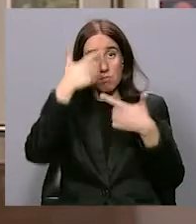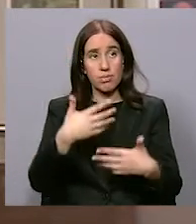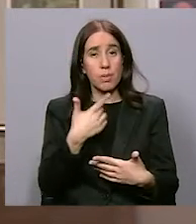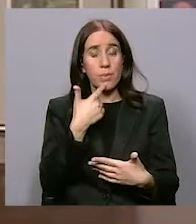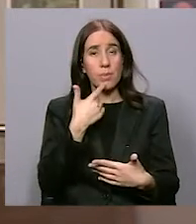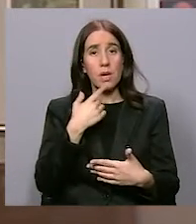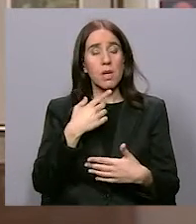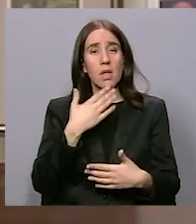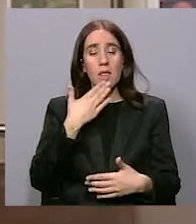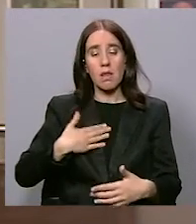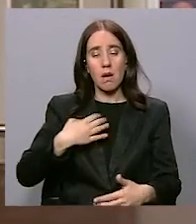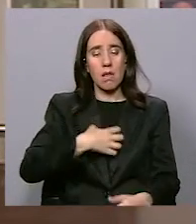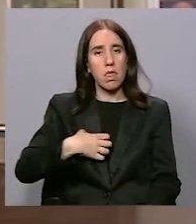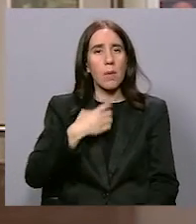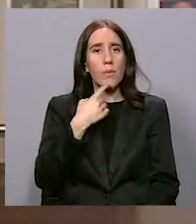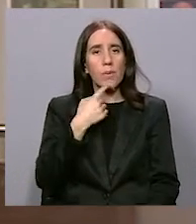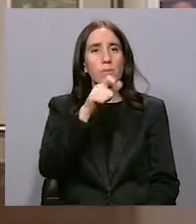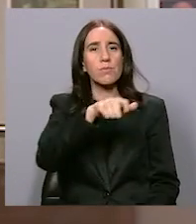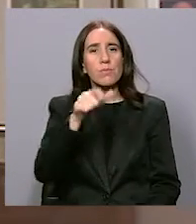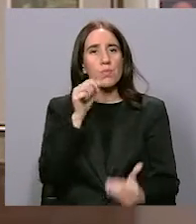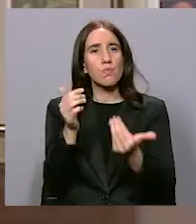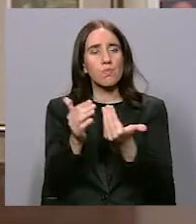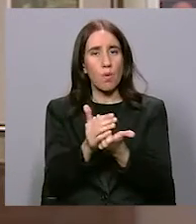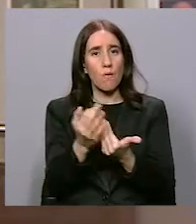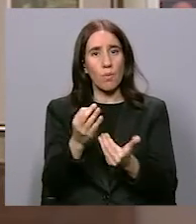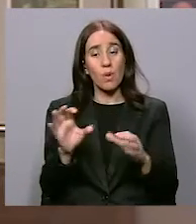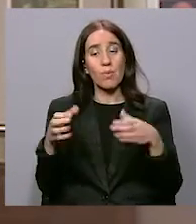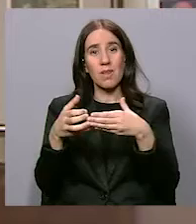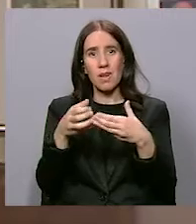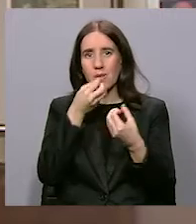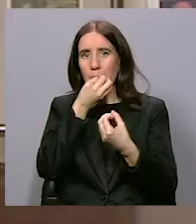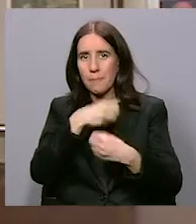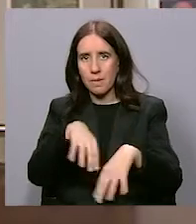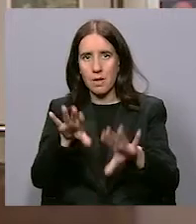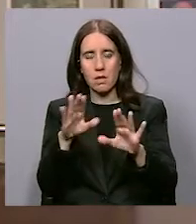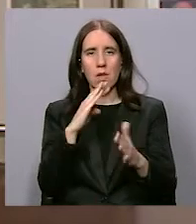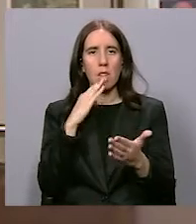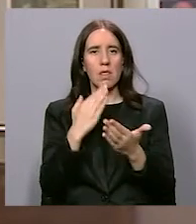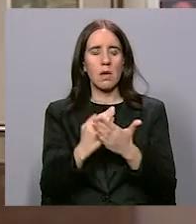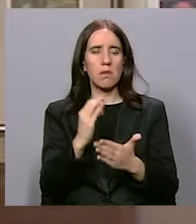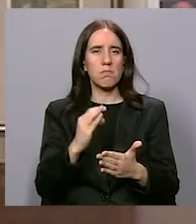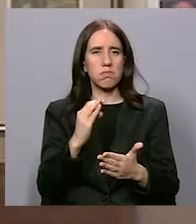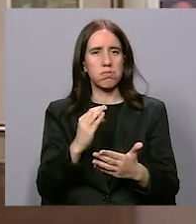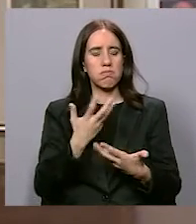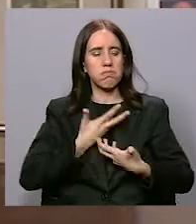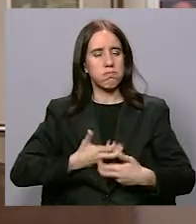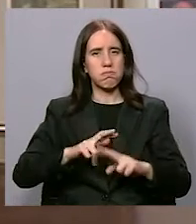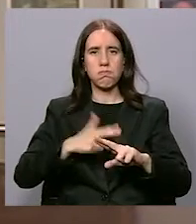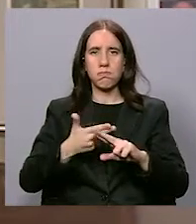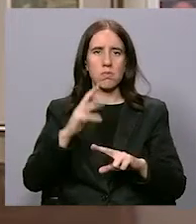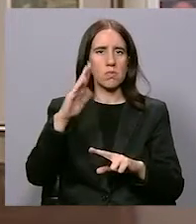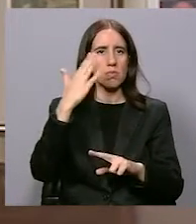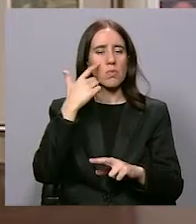esperadas e tão devastadoras em perdas humanas e comunitárias que acabariam por largamente usará